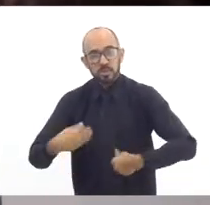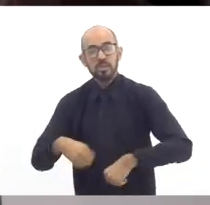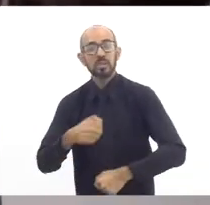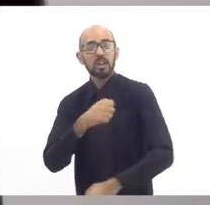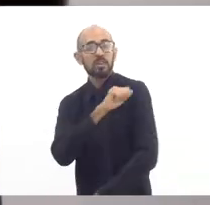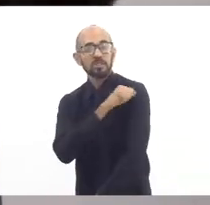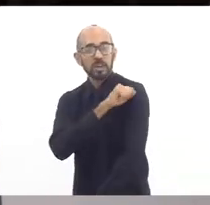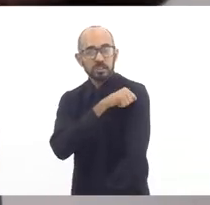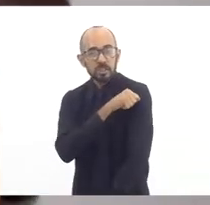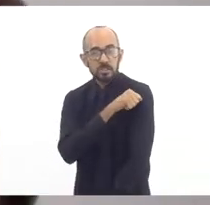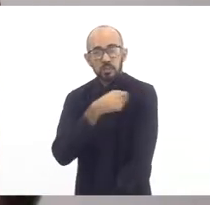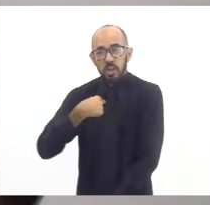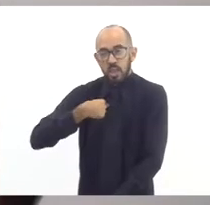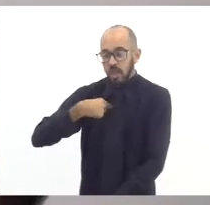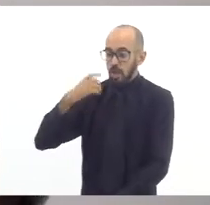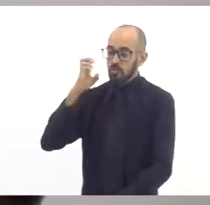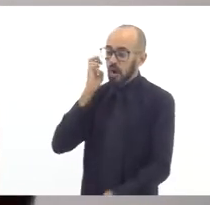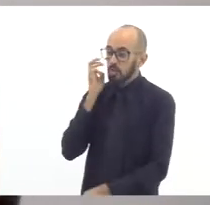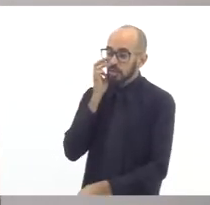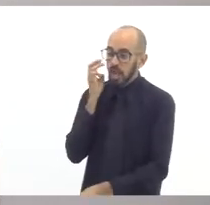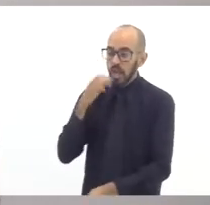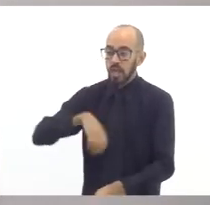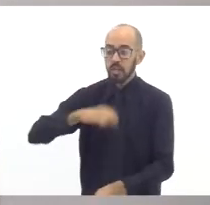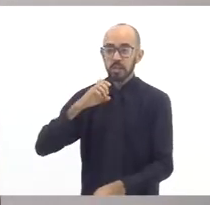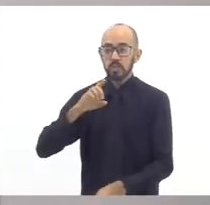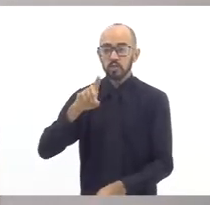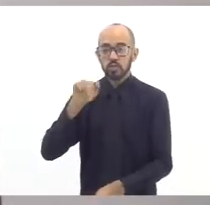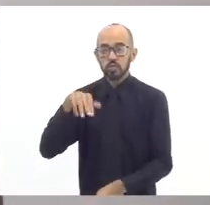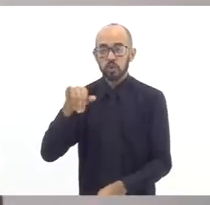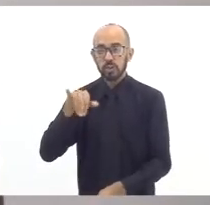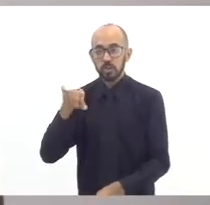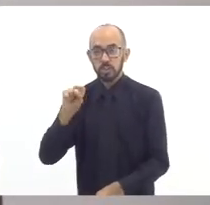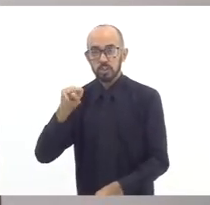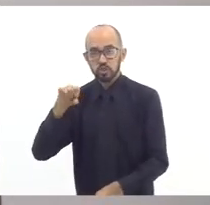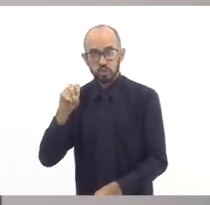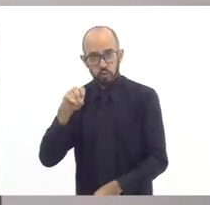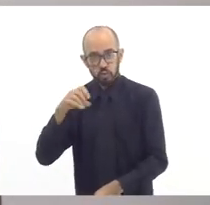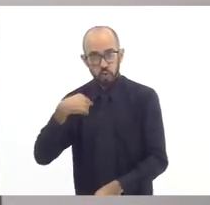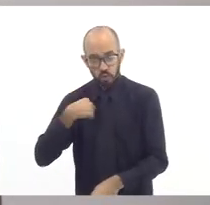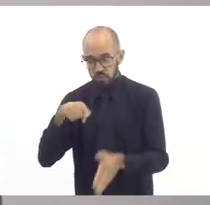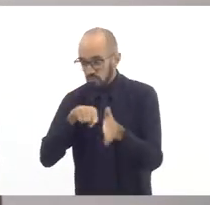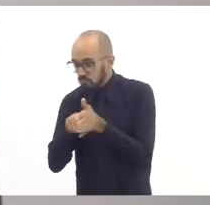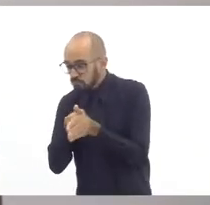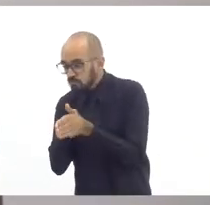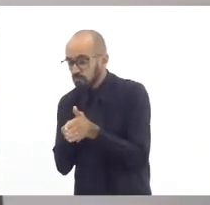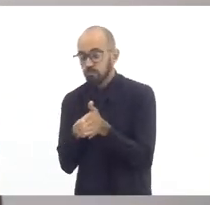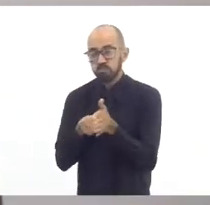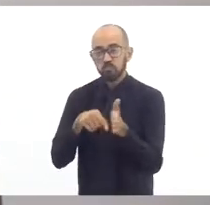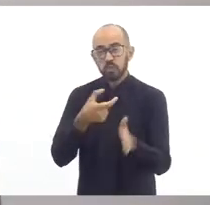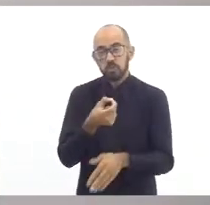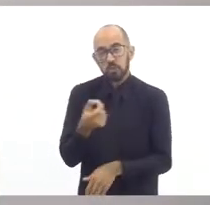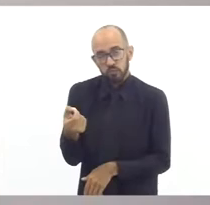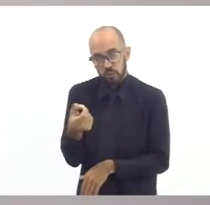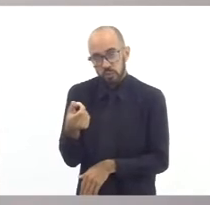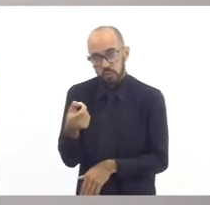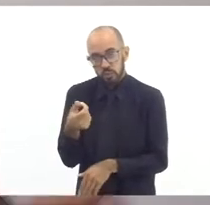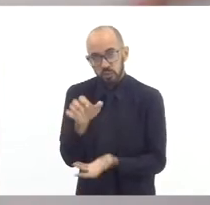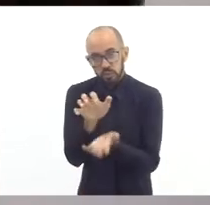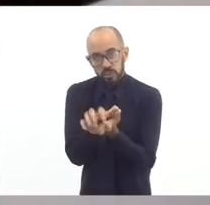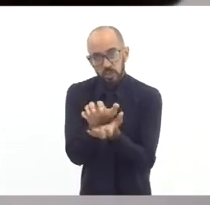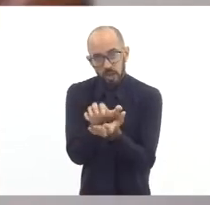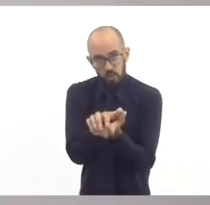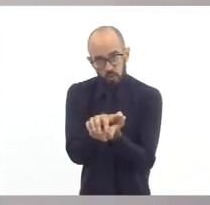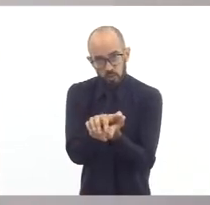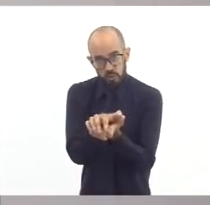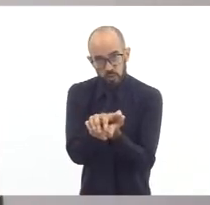aqui, eu com o Valdeque, mais o deputado Dionísio Lins, vistoriamos em 2020 na estação de Santa Cruz. Fomos